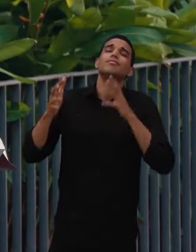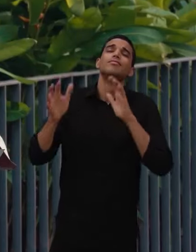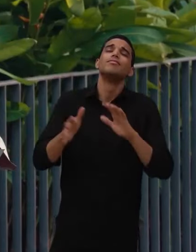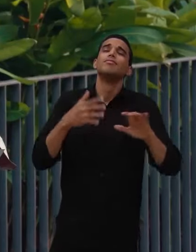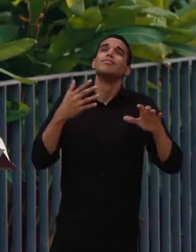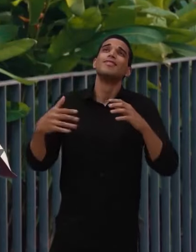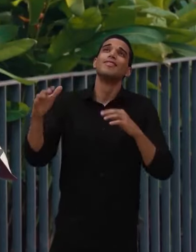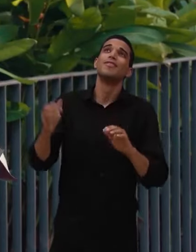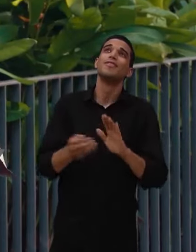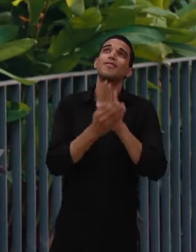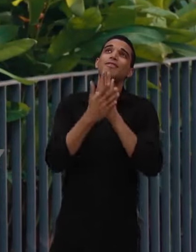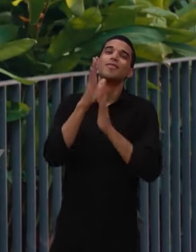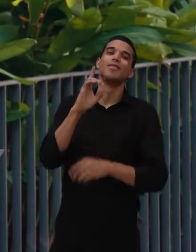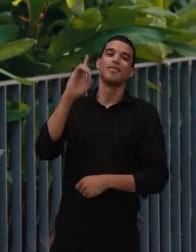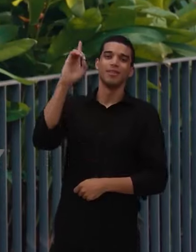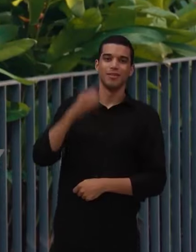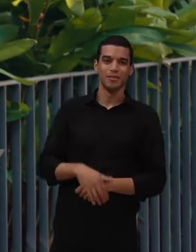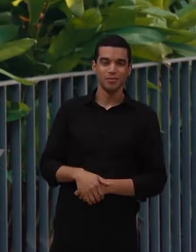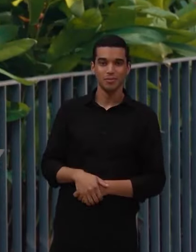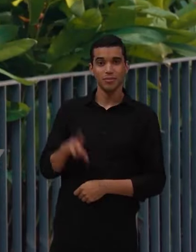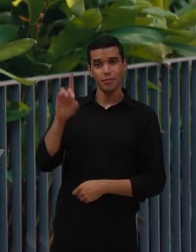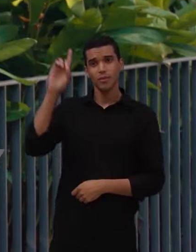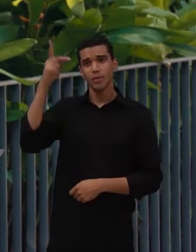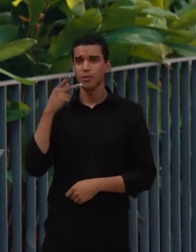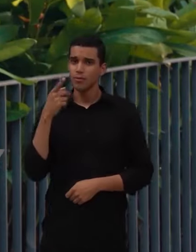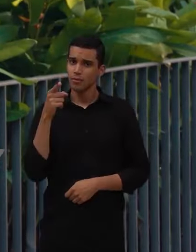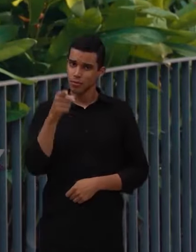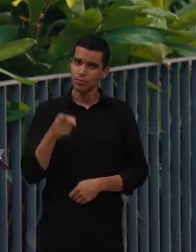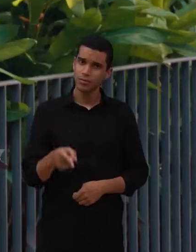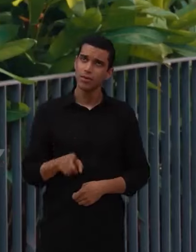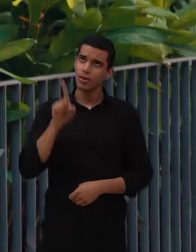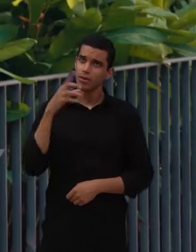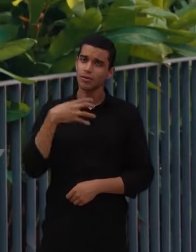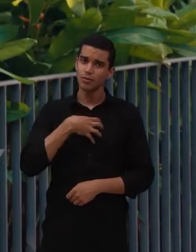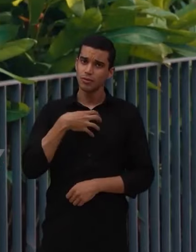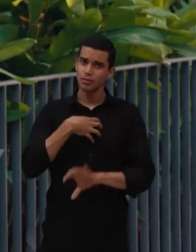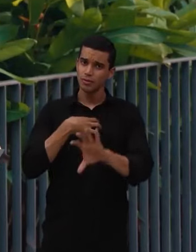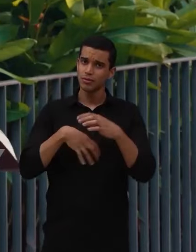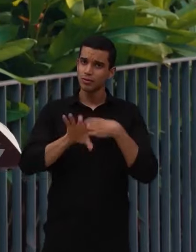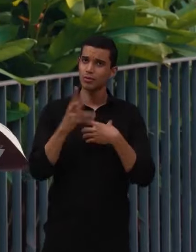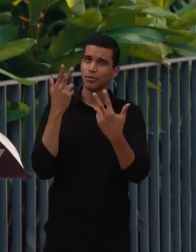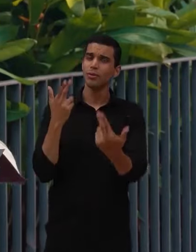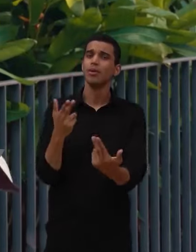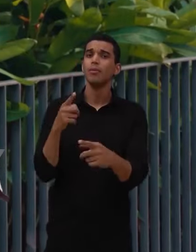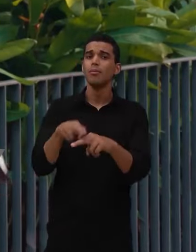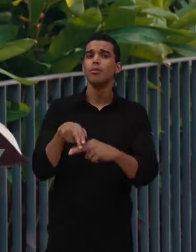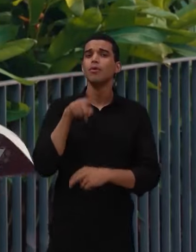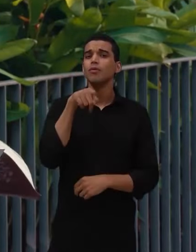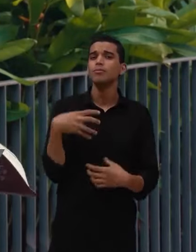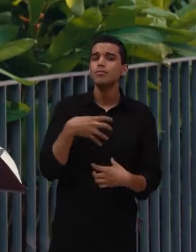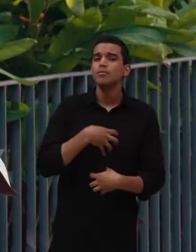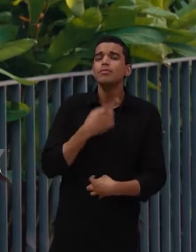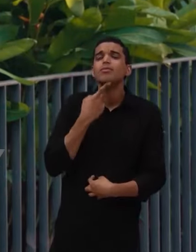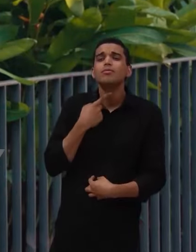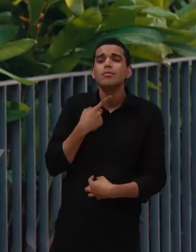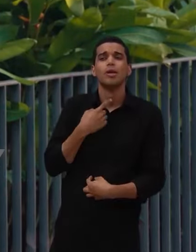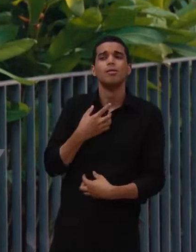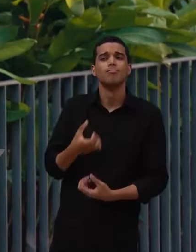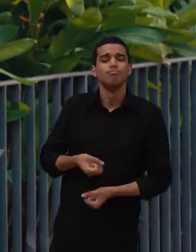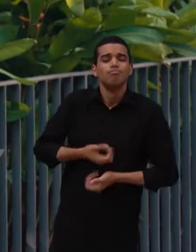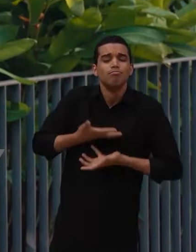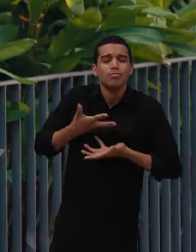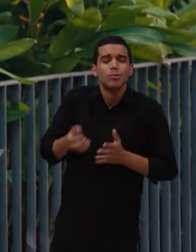como o receptor do nosso louvor, Ele está olhando para você dizendo, canta, louva ao meu